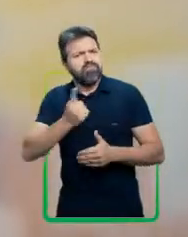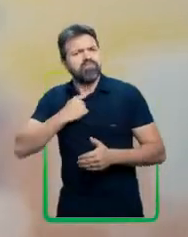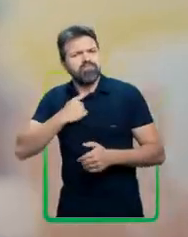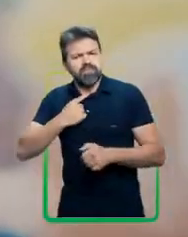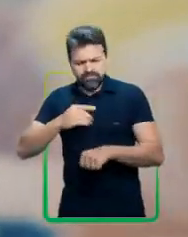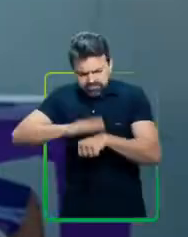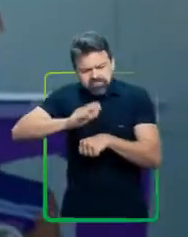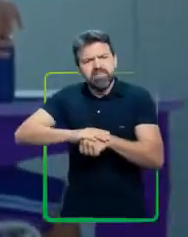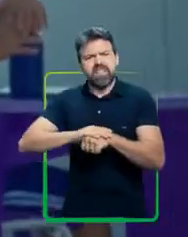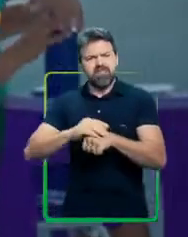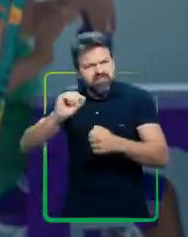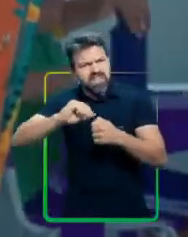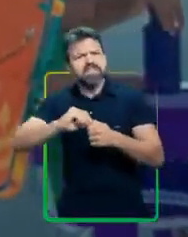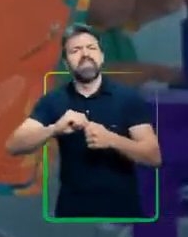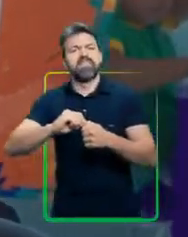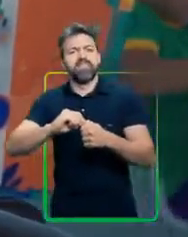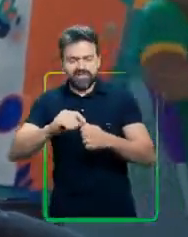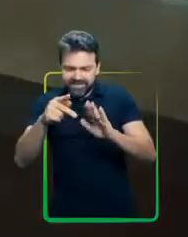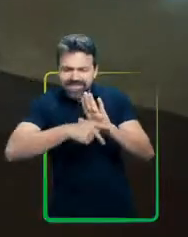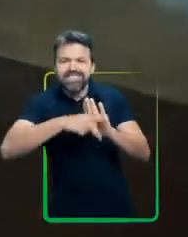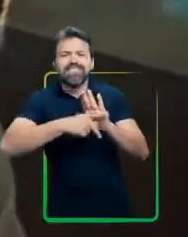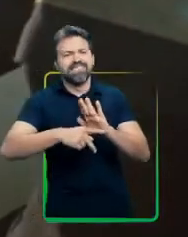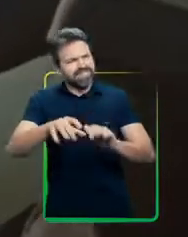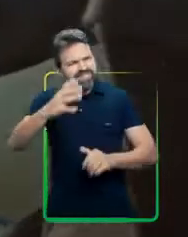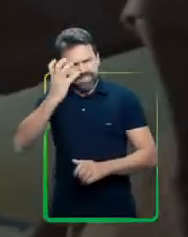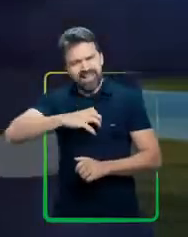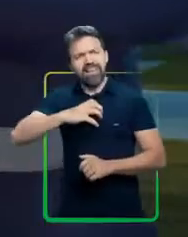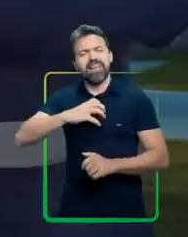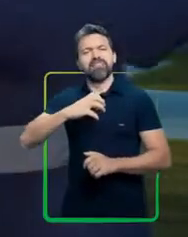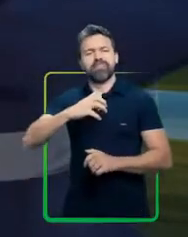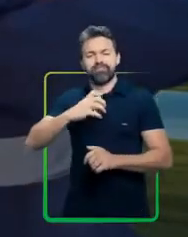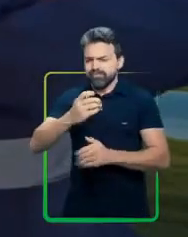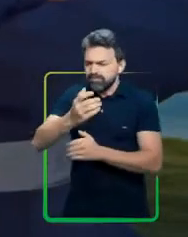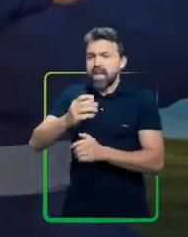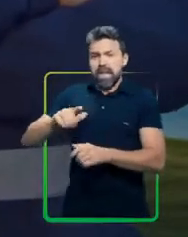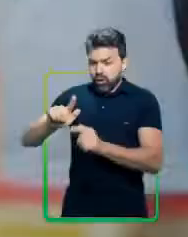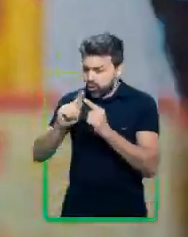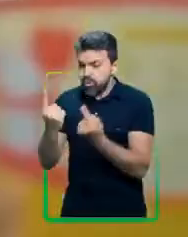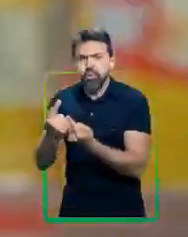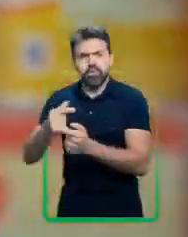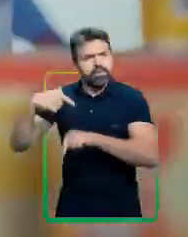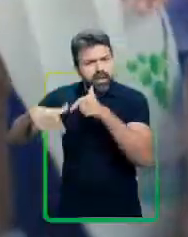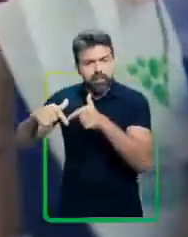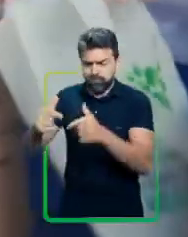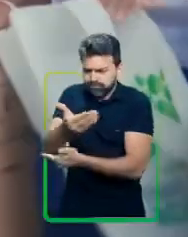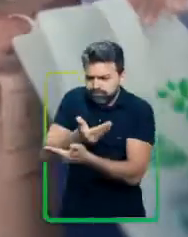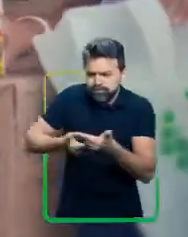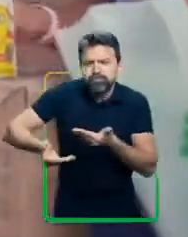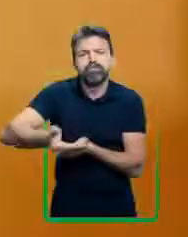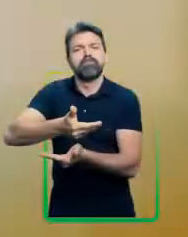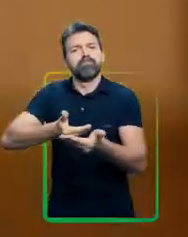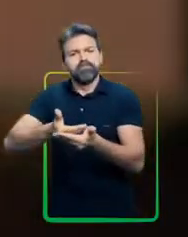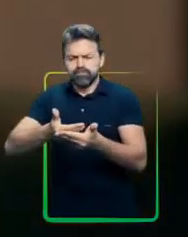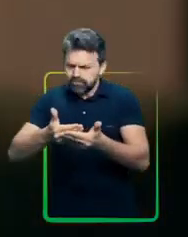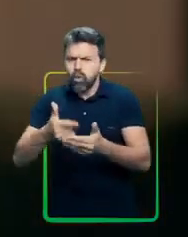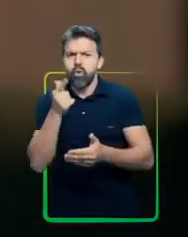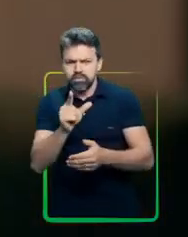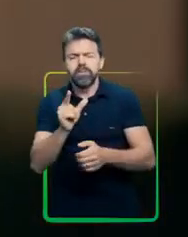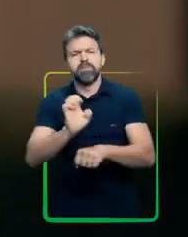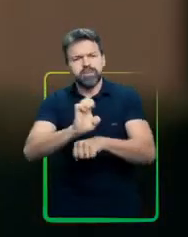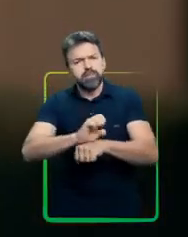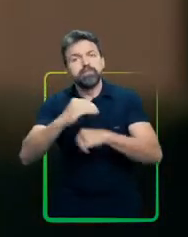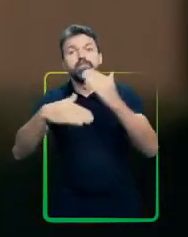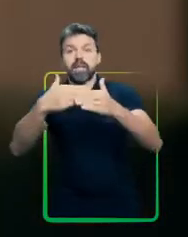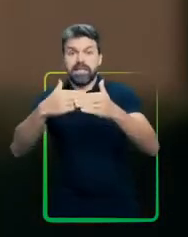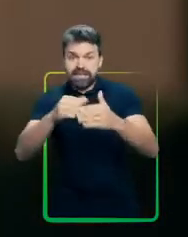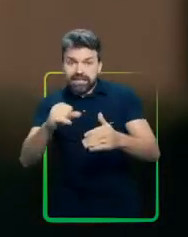fazer, com um planejamento sério, com o envolvimento de toda a minha equipe de trabalho. Se deu certo em Boa